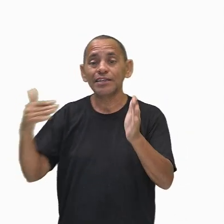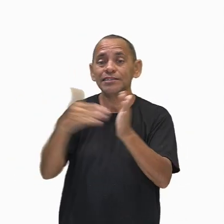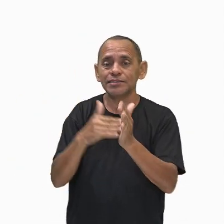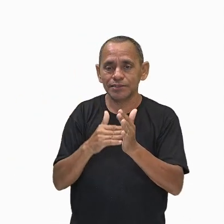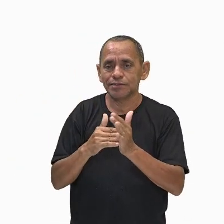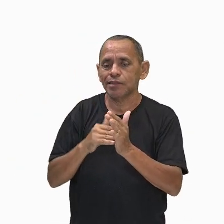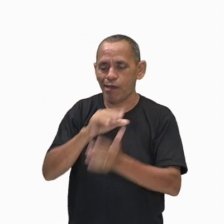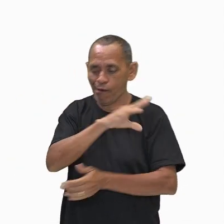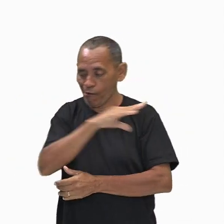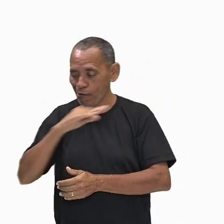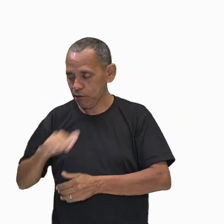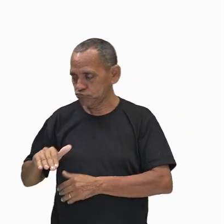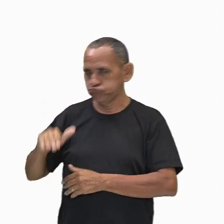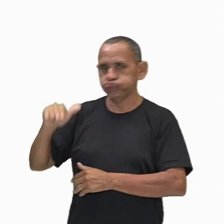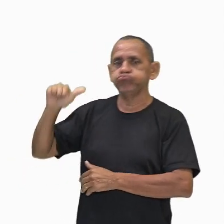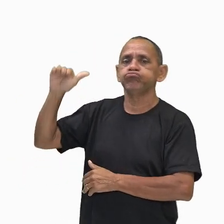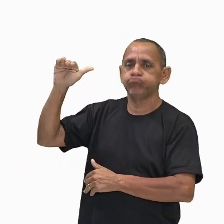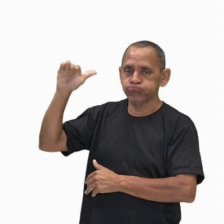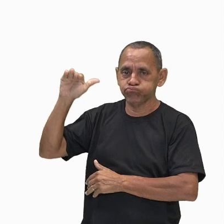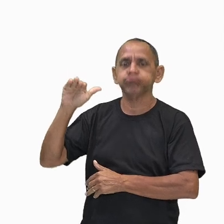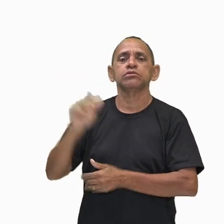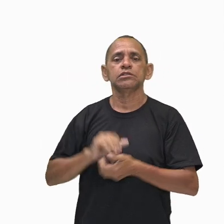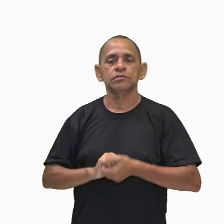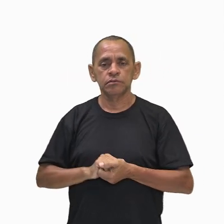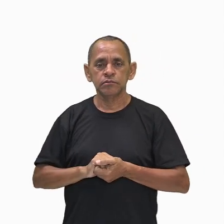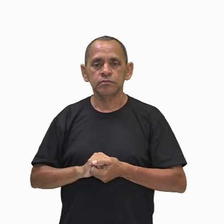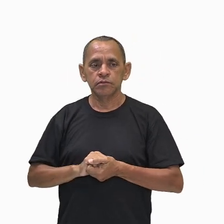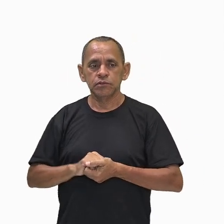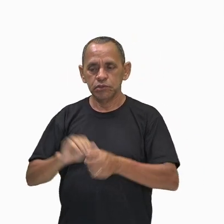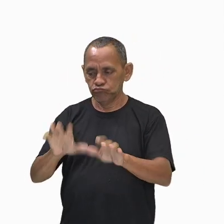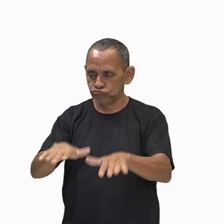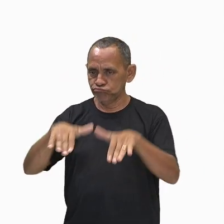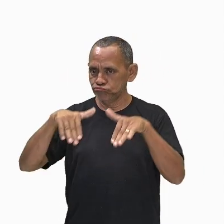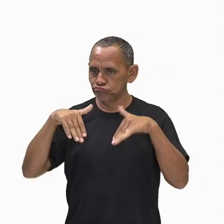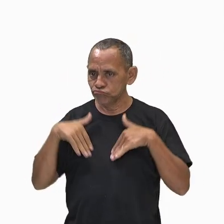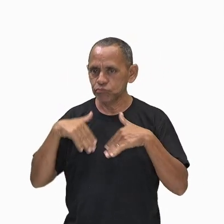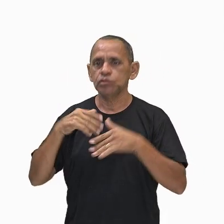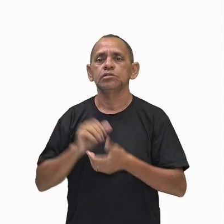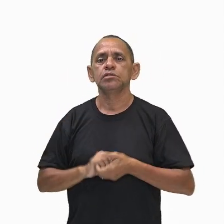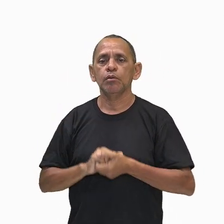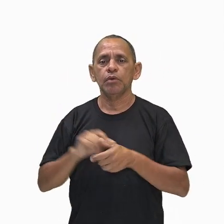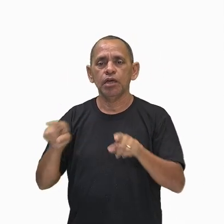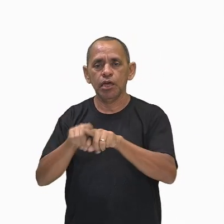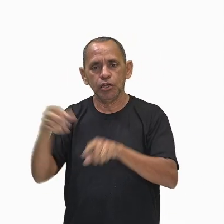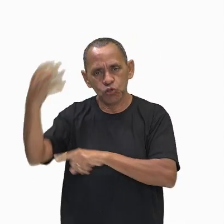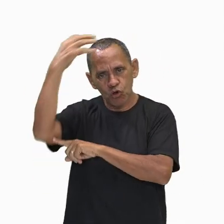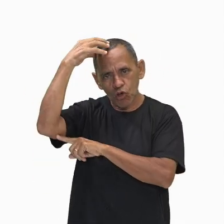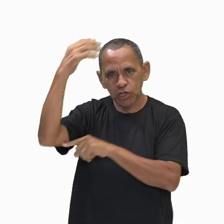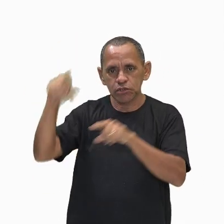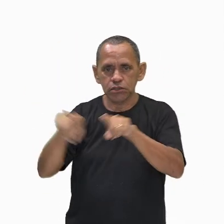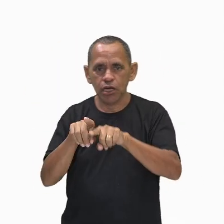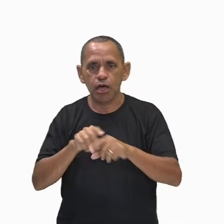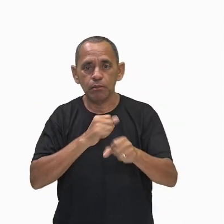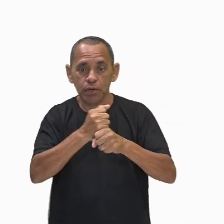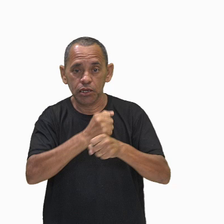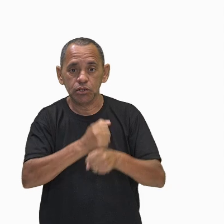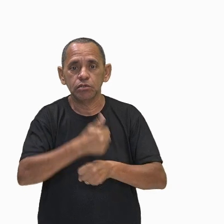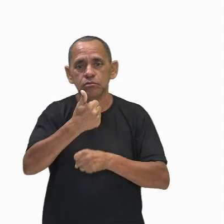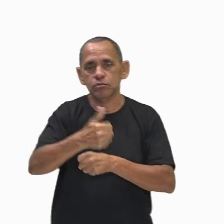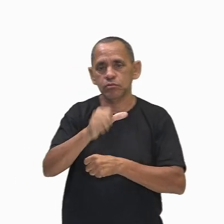para assumir, então, aí o trono, tá? E aí eu trago para vocês esse período das regências de 9 anos, que eu vou apenas citar o